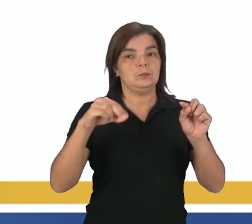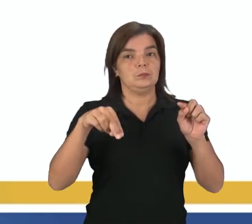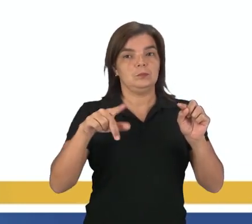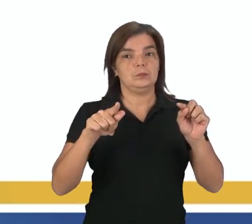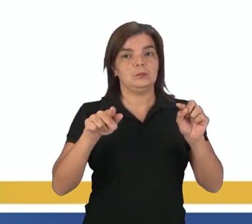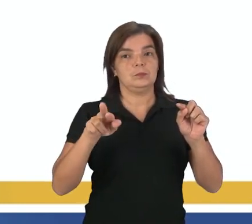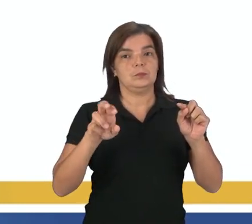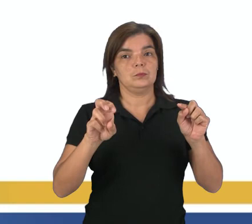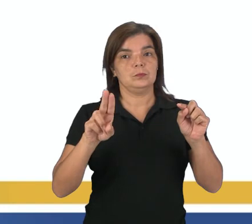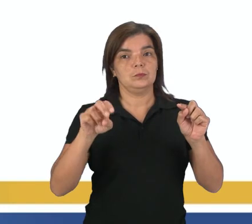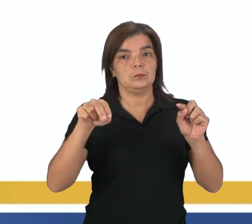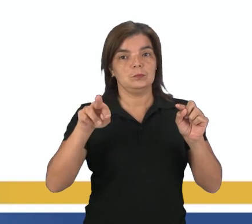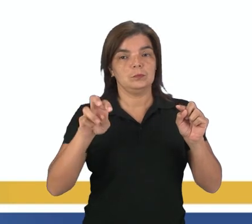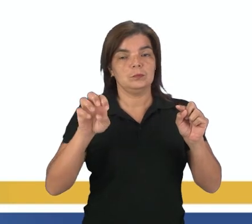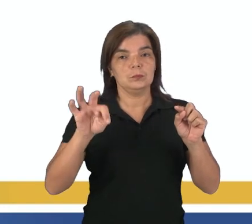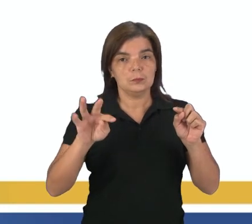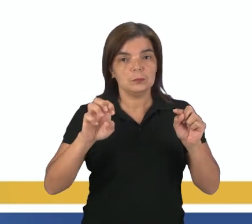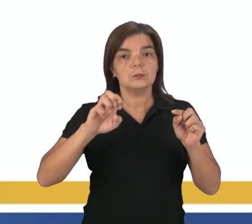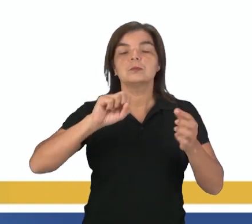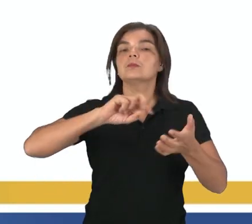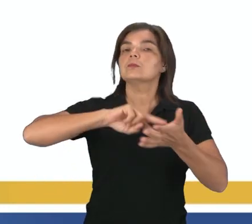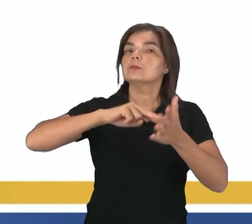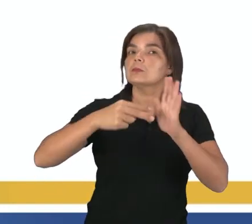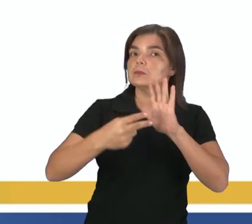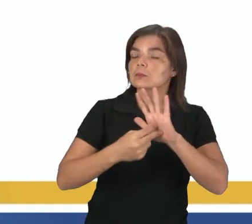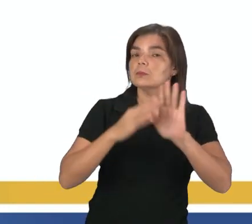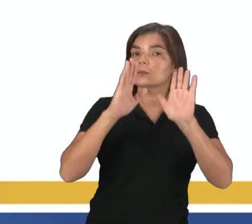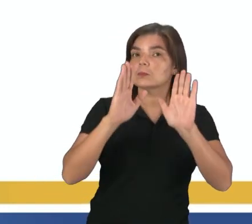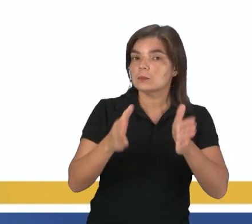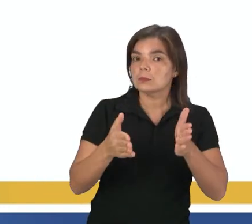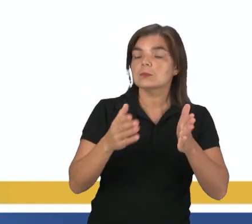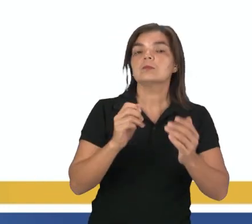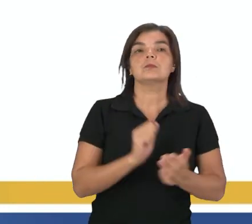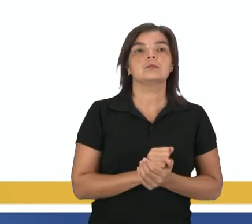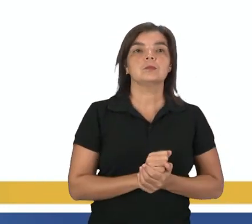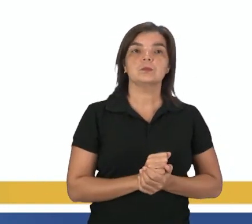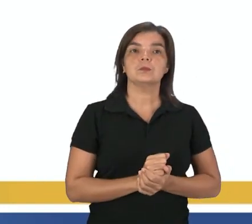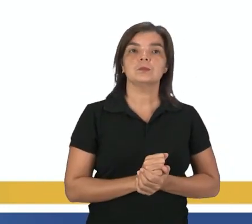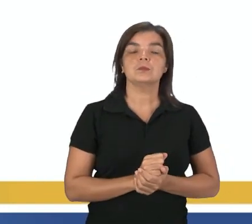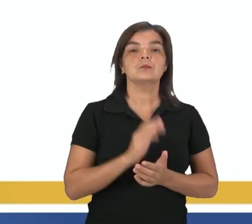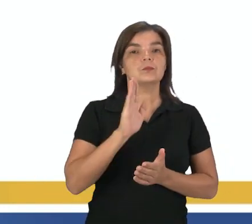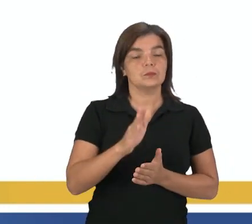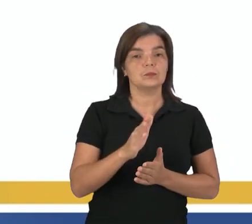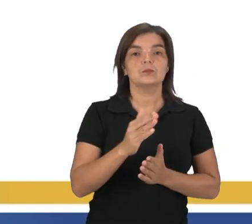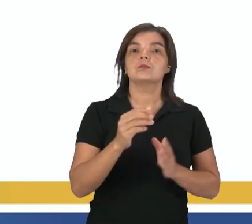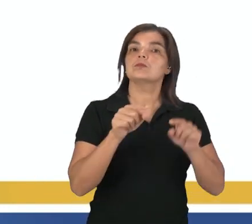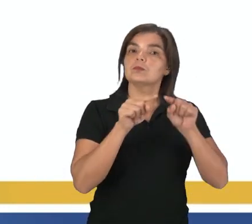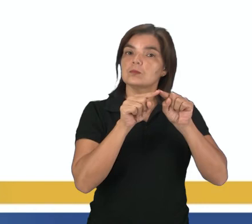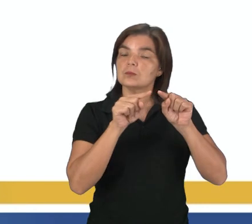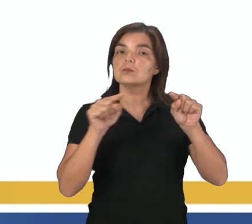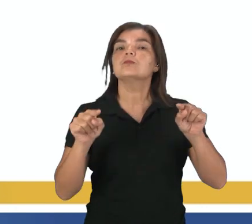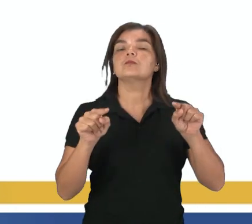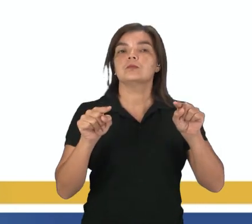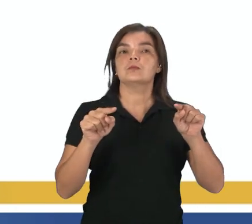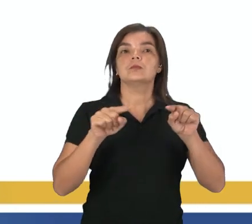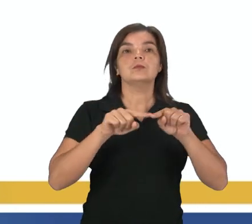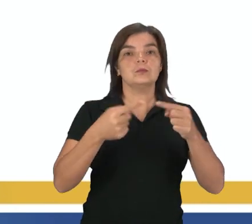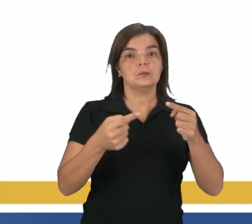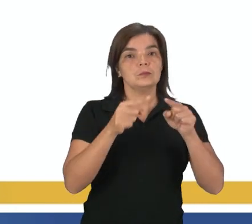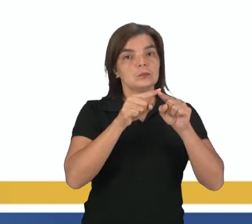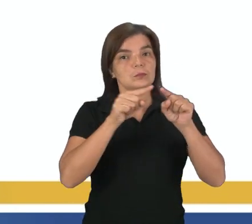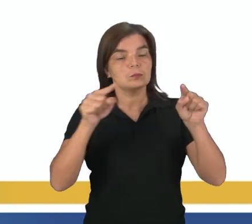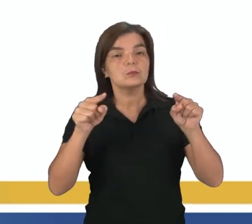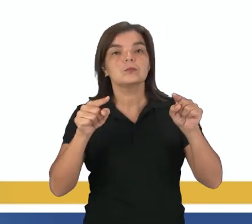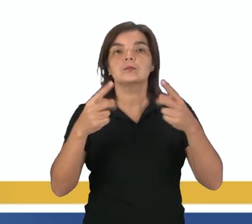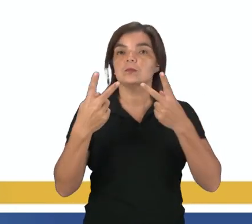são congruentes. Ou seja, como já disse, era um critério de uma translação é que seus